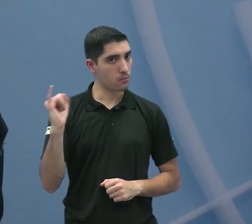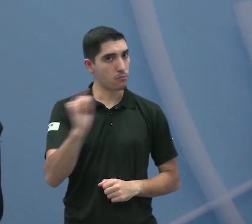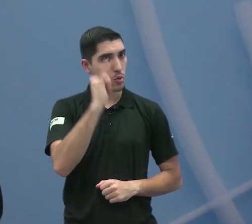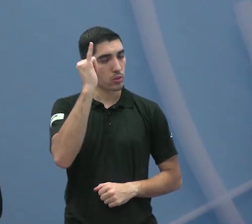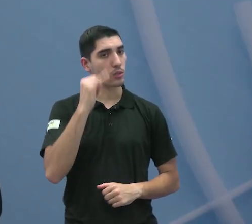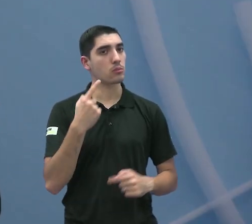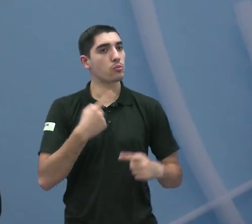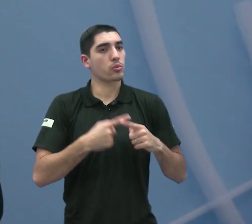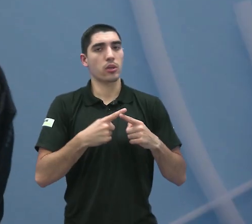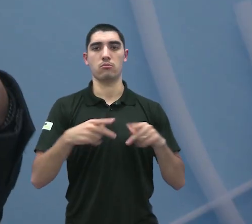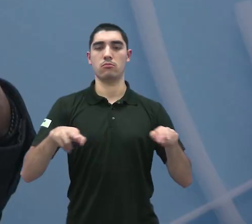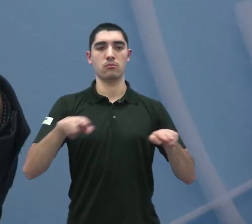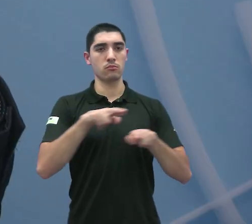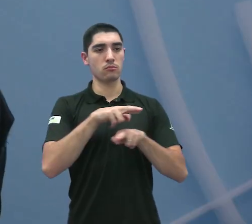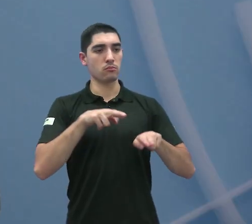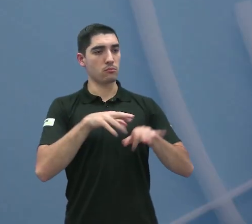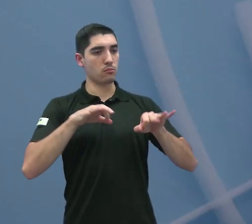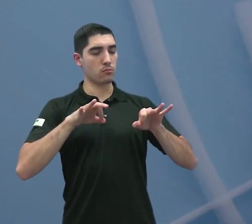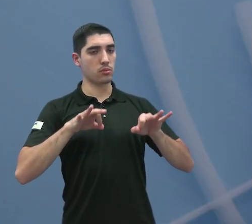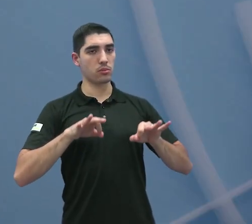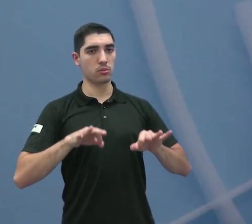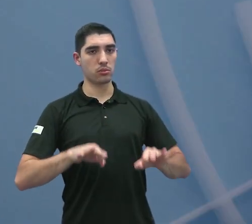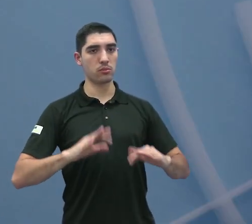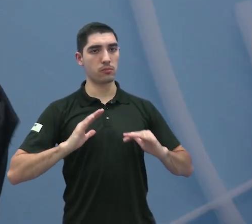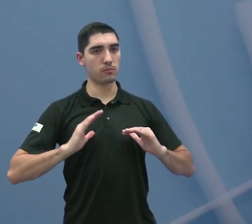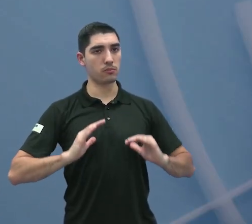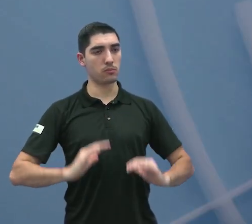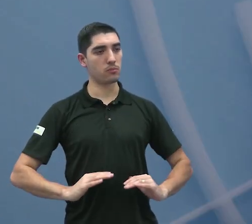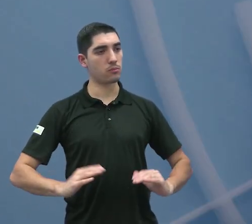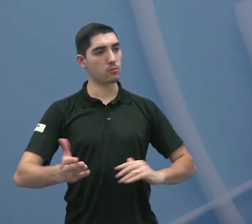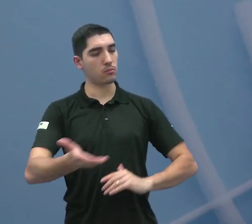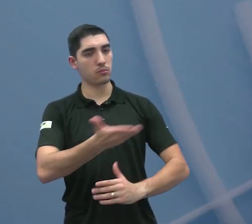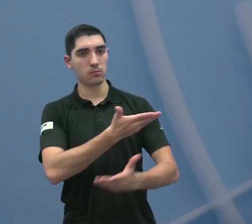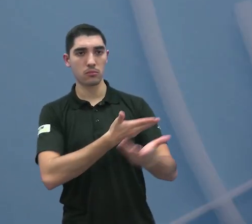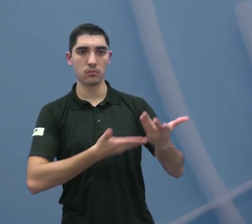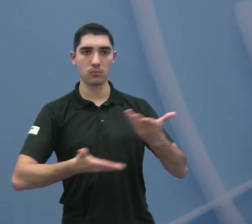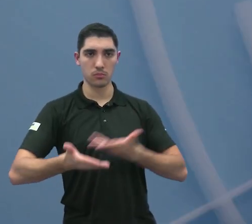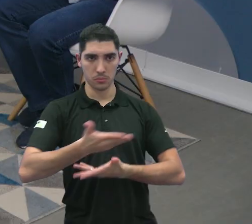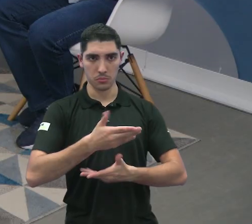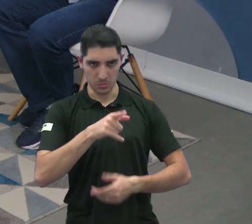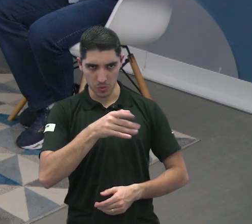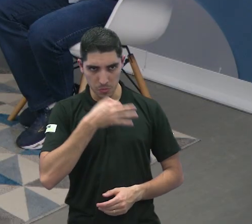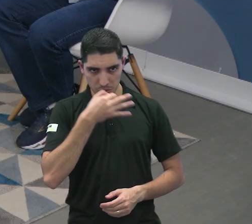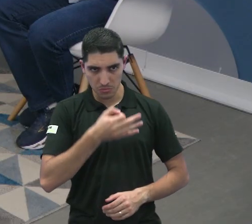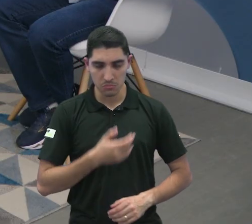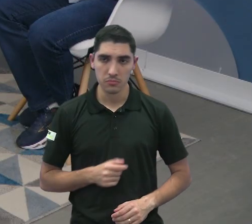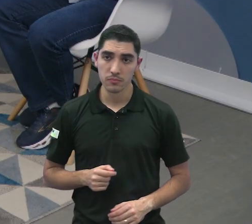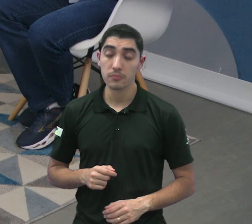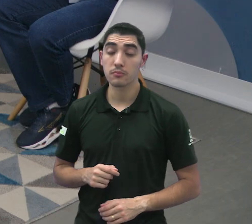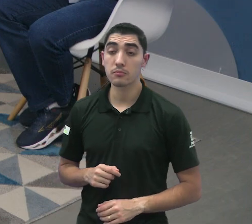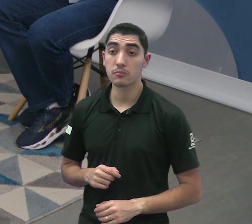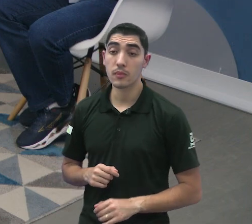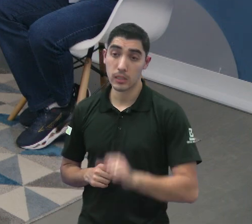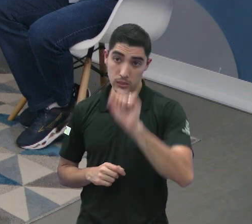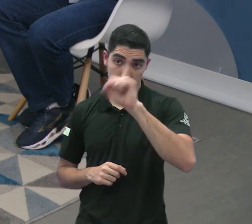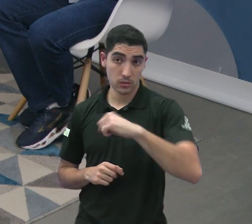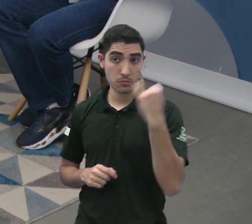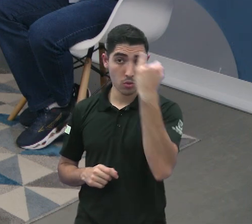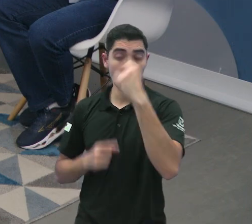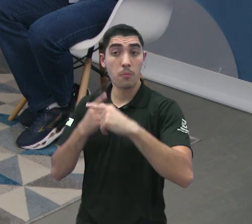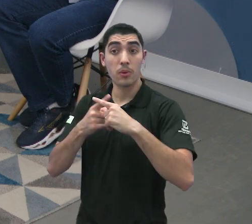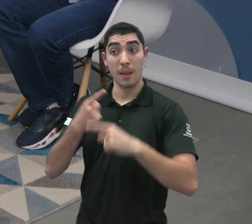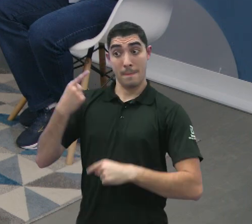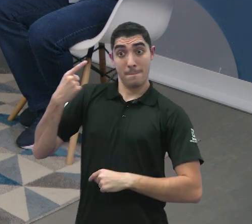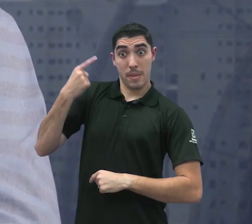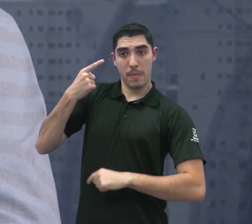para o Brasil? É algo importante quando a gente pensa nesse contexto, na forma como o Brasil é visto hoje? É importante porque geralmente a primeira pessoa que fala é a